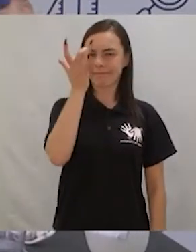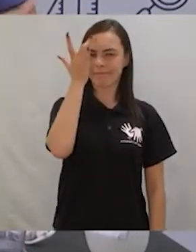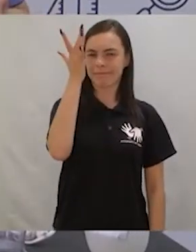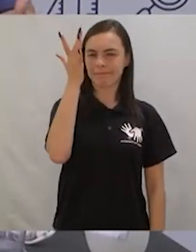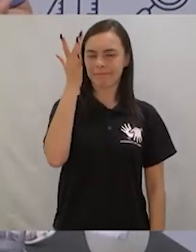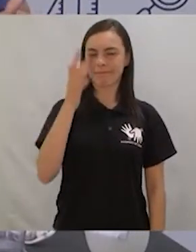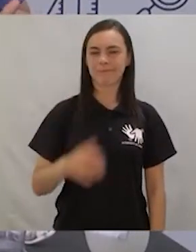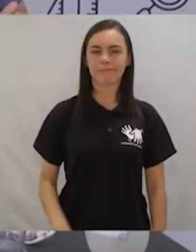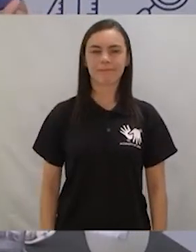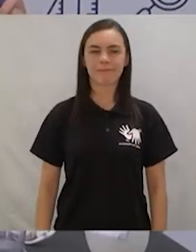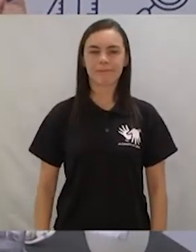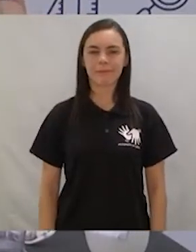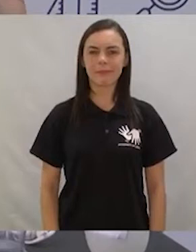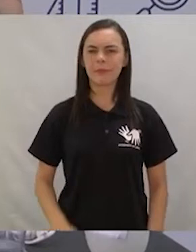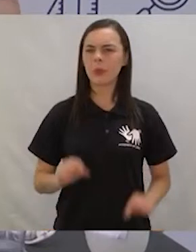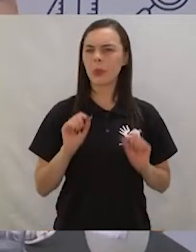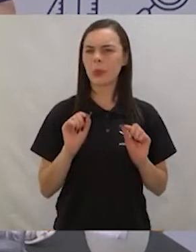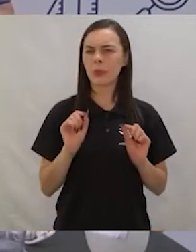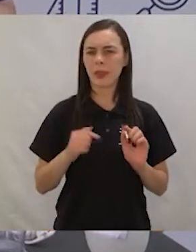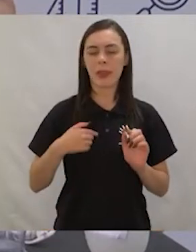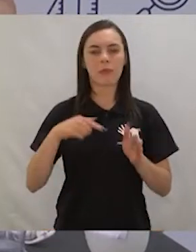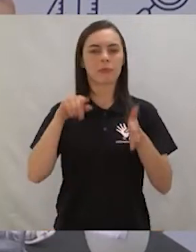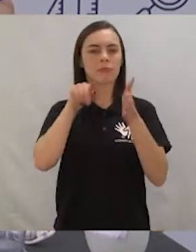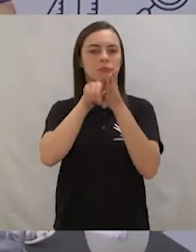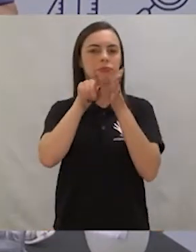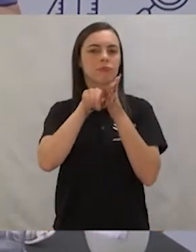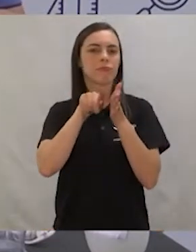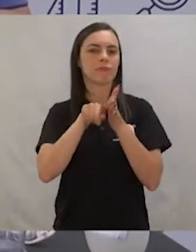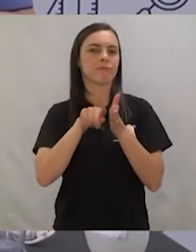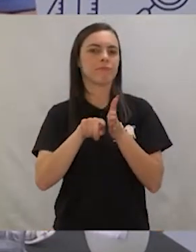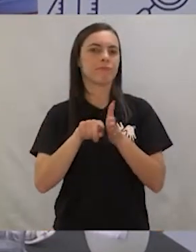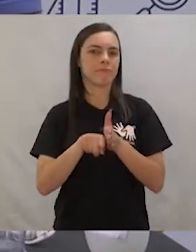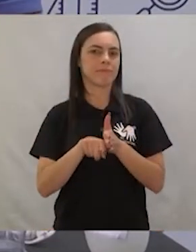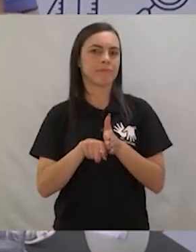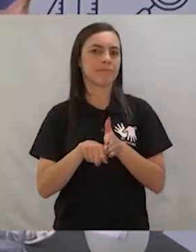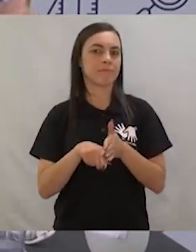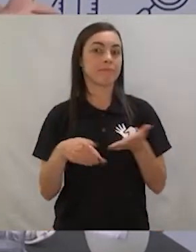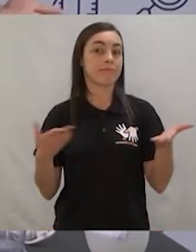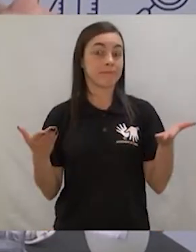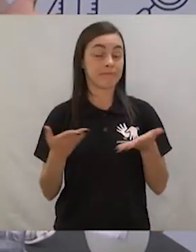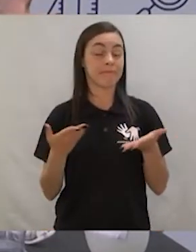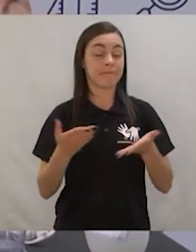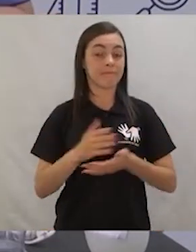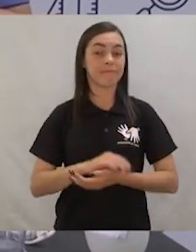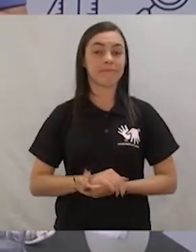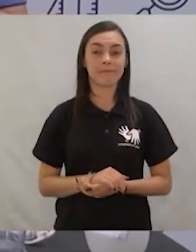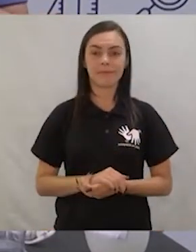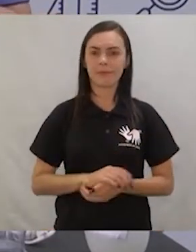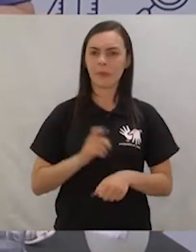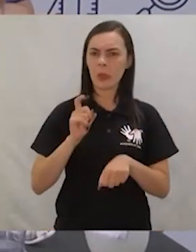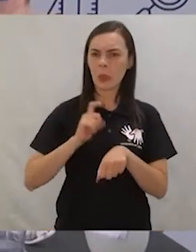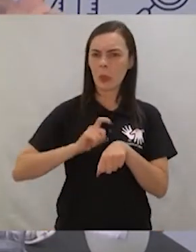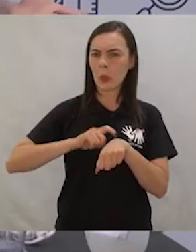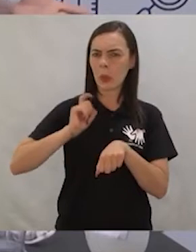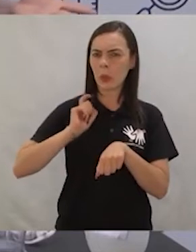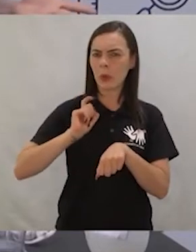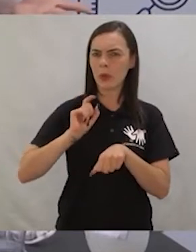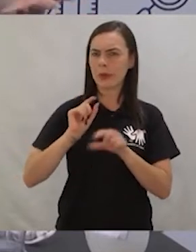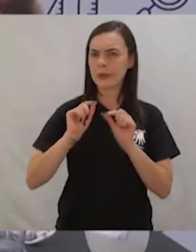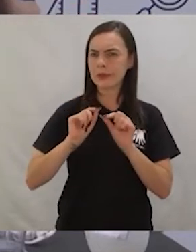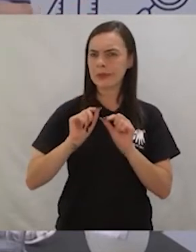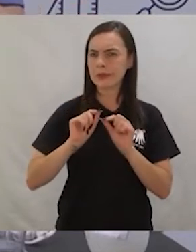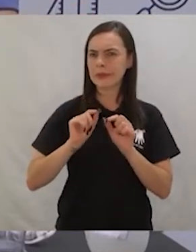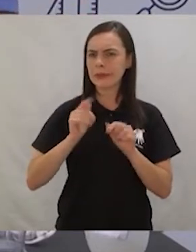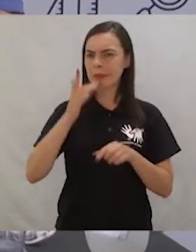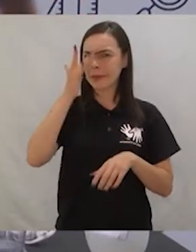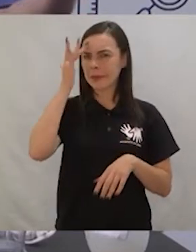muita facilidade as perguntas que a professora vai fazer para vocês agora. É aquele